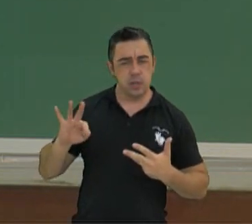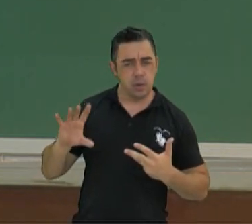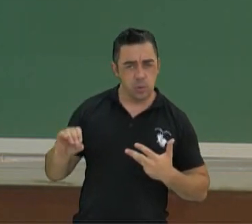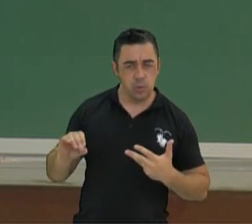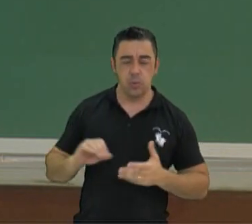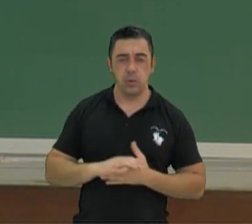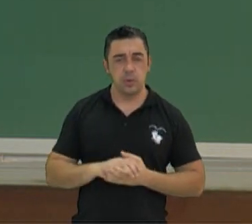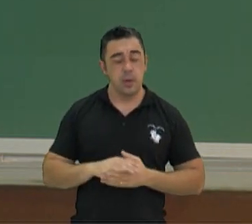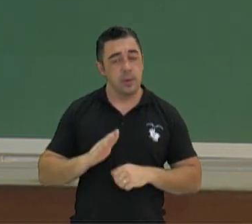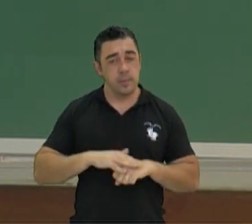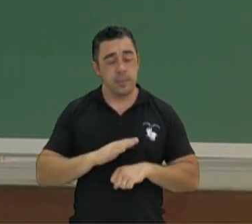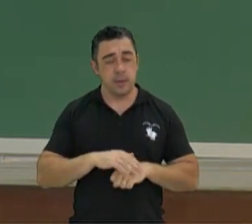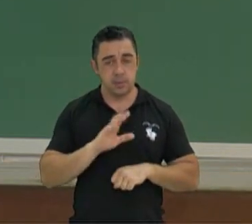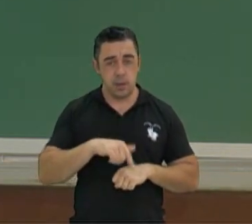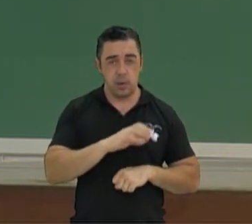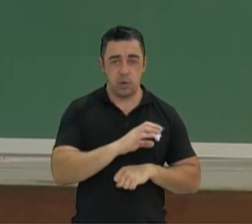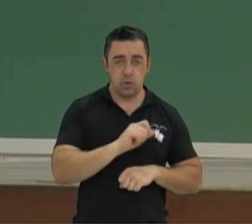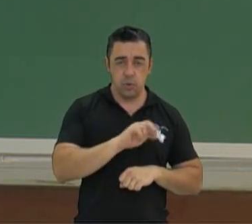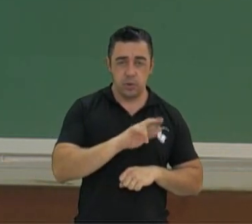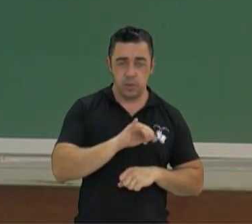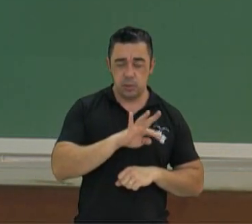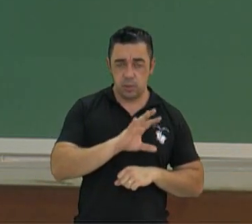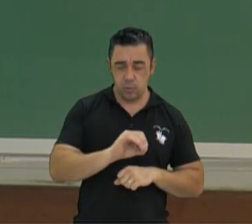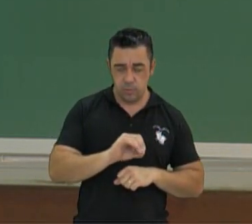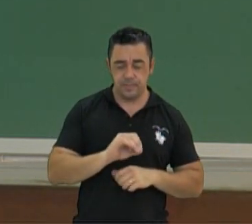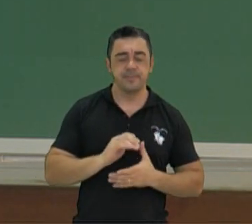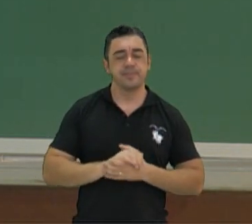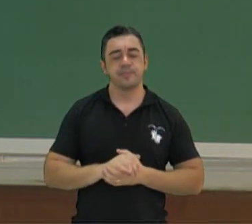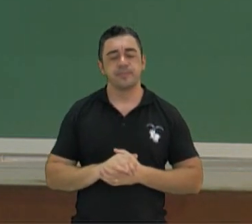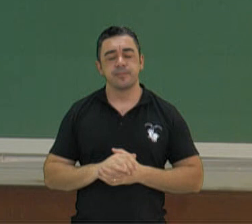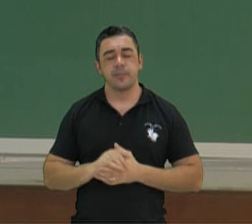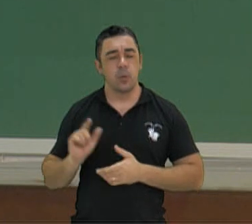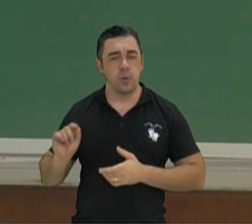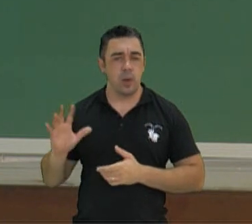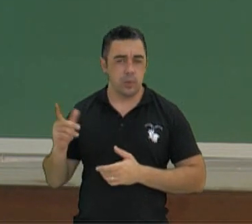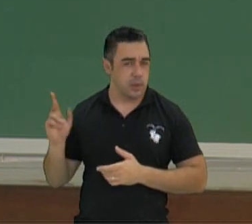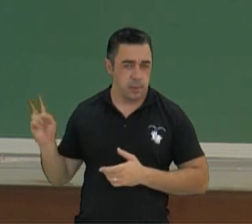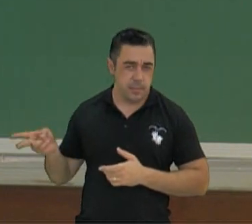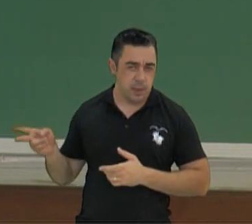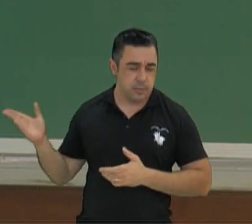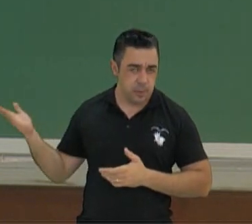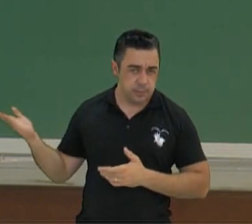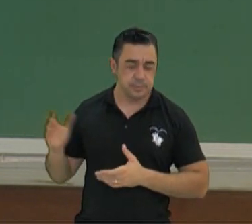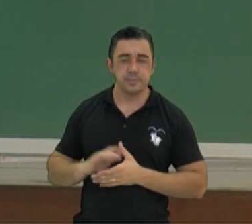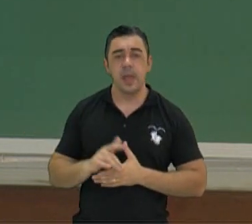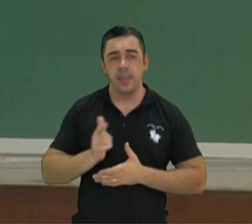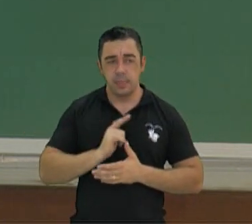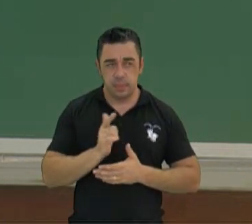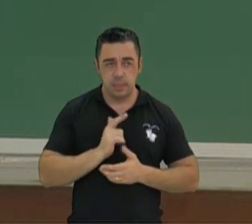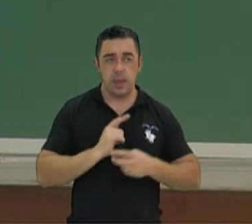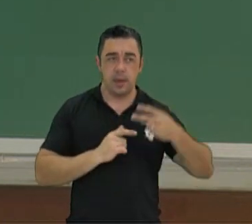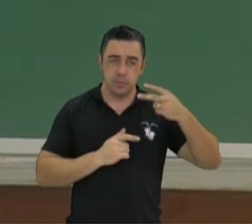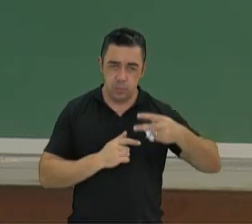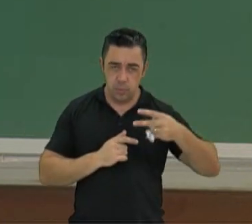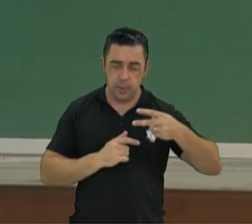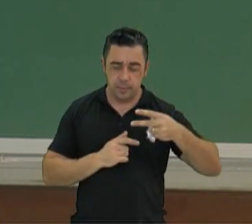aqui, ácido clorídrico e ácido bromídrico. O que acontece? A mesma ideia. Nós temos a dupla ligação. Essa